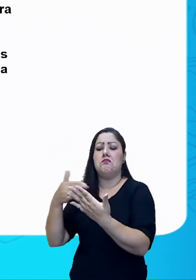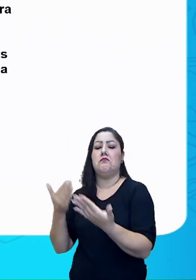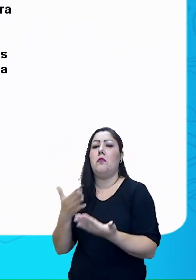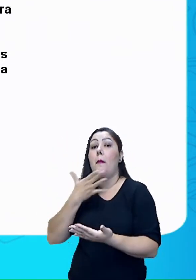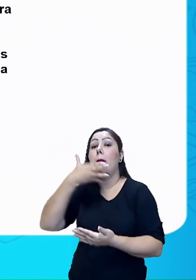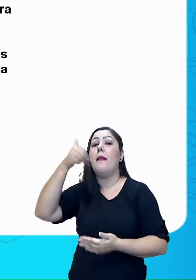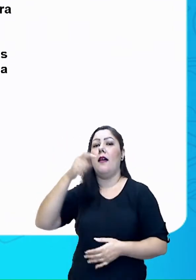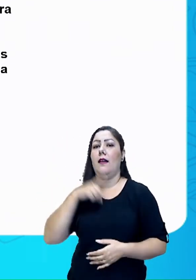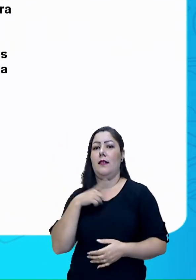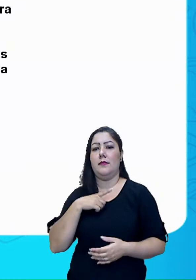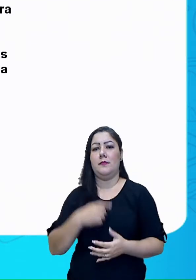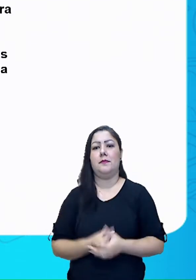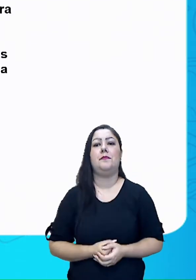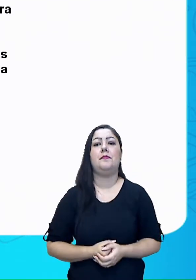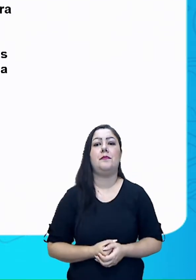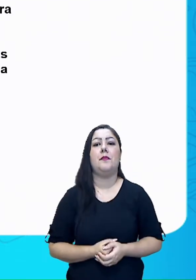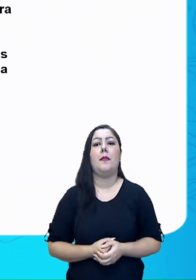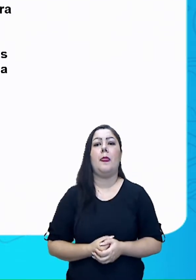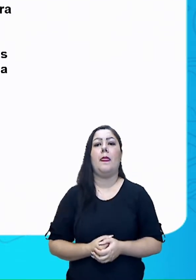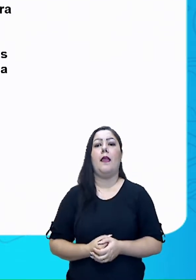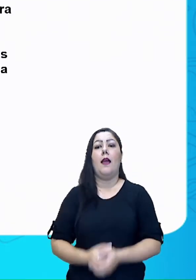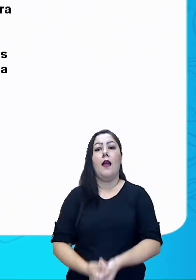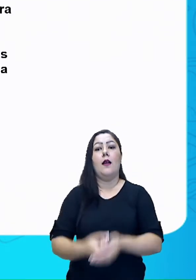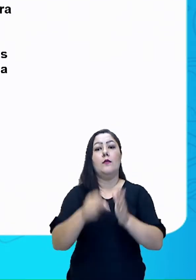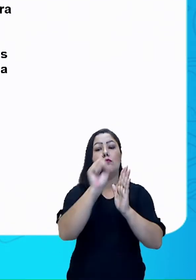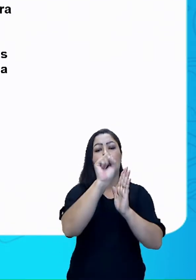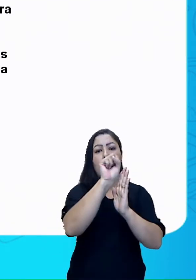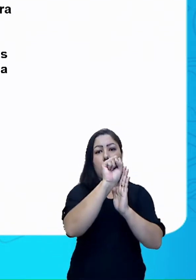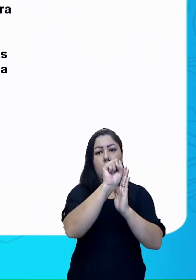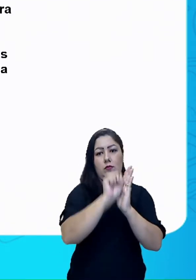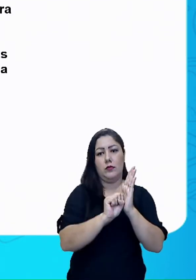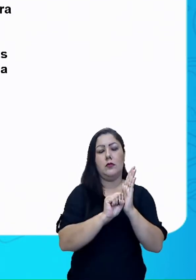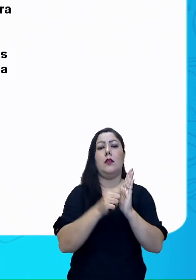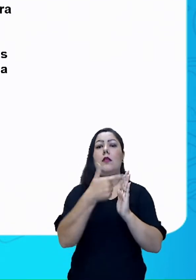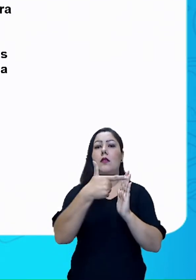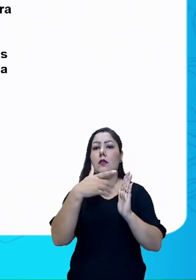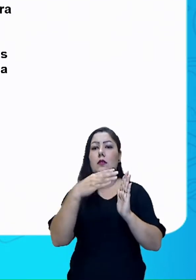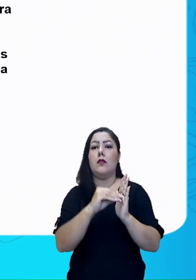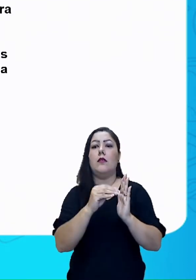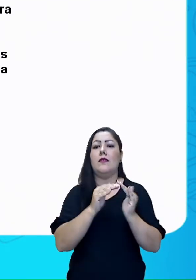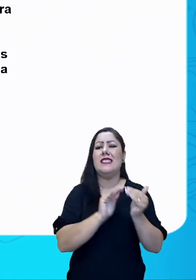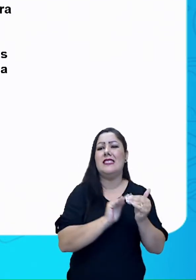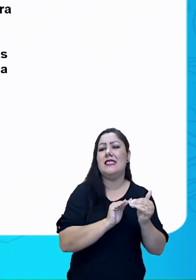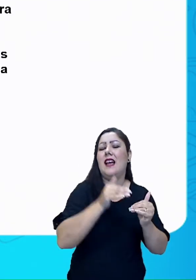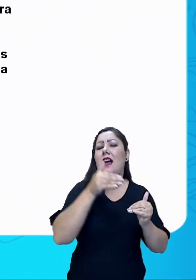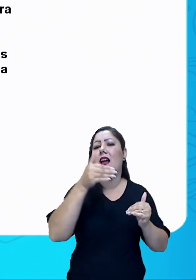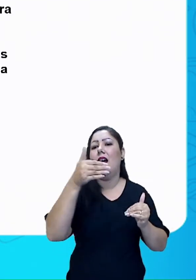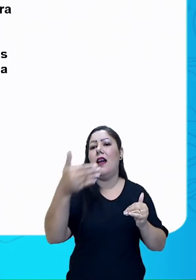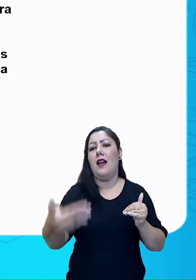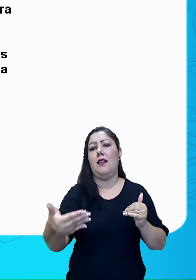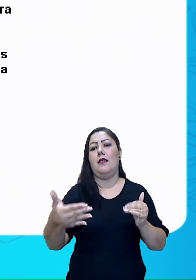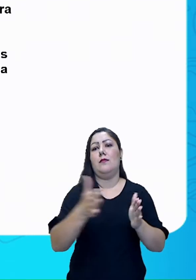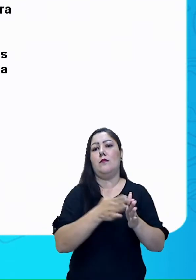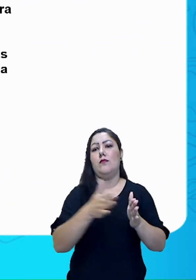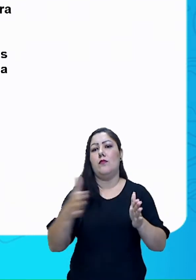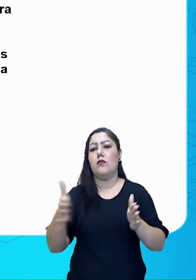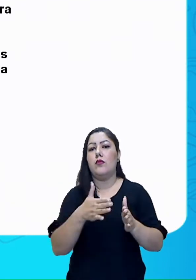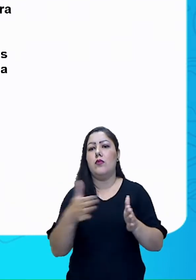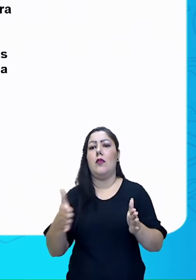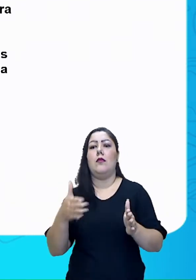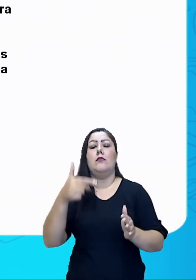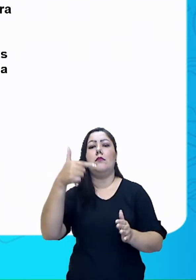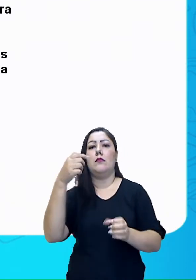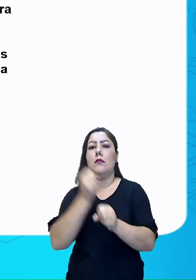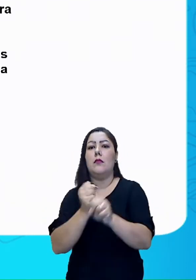de 1901 e 2000, a noção do que é patrimônio ela se ampliou. O patrimônio histórico e cultural de